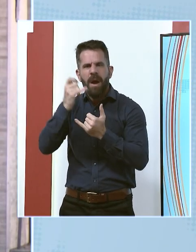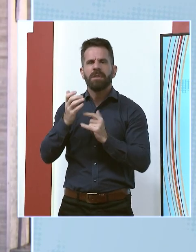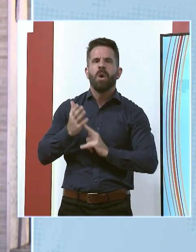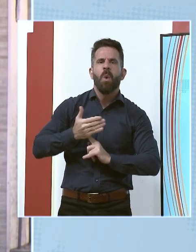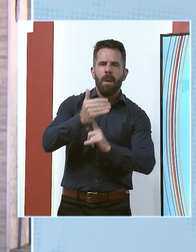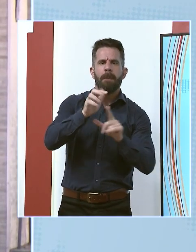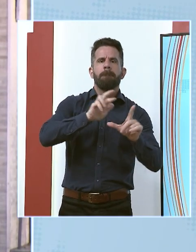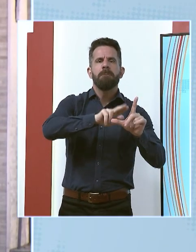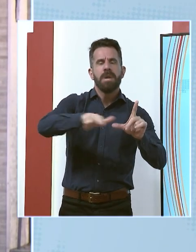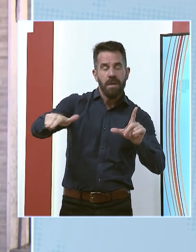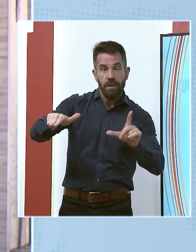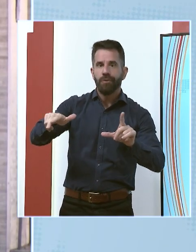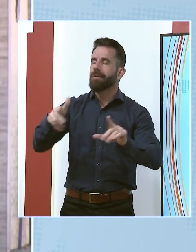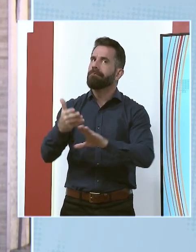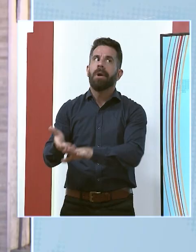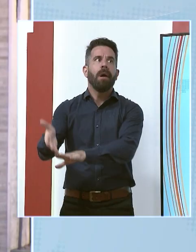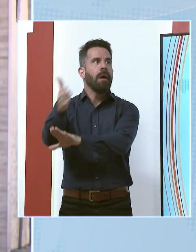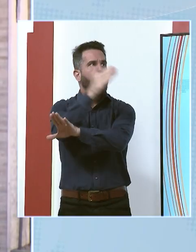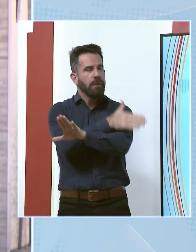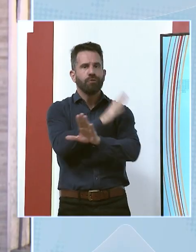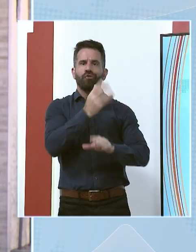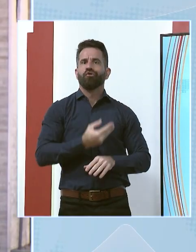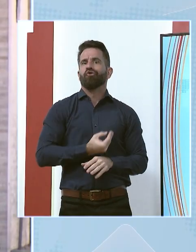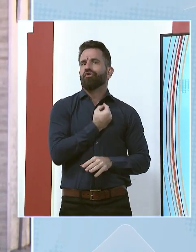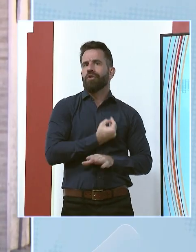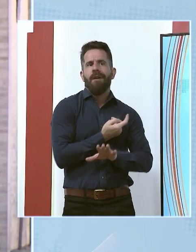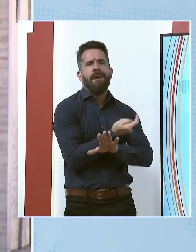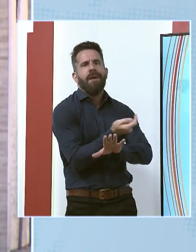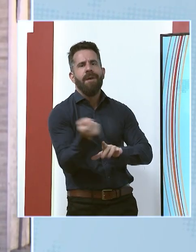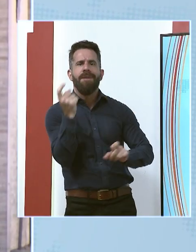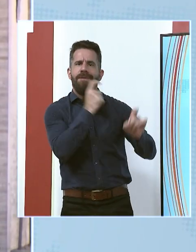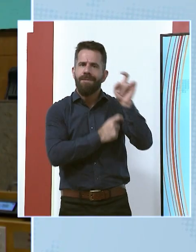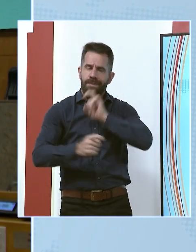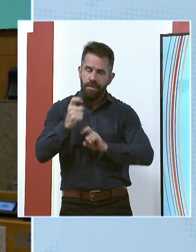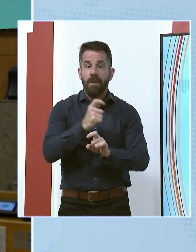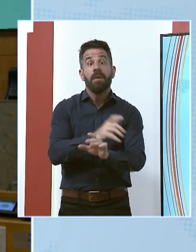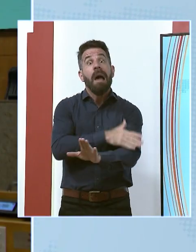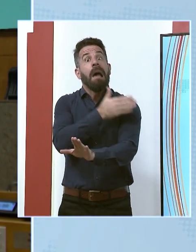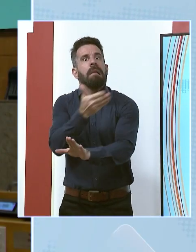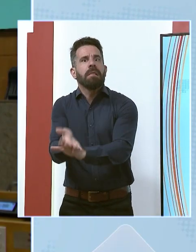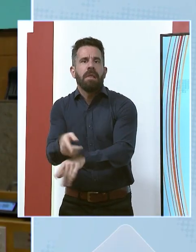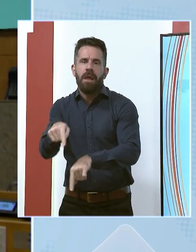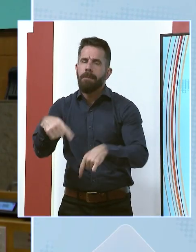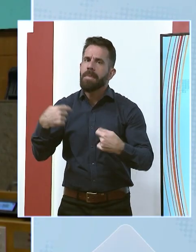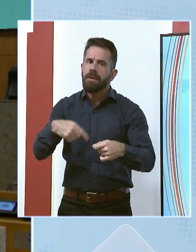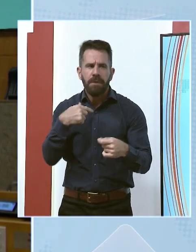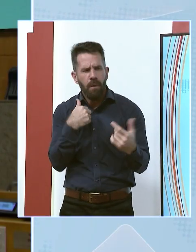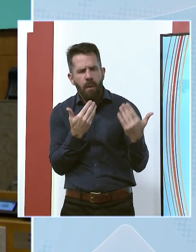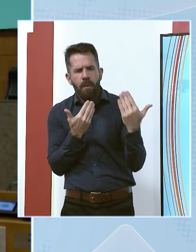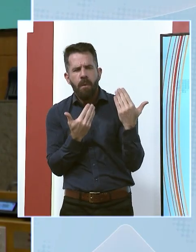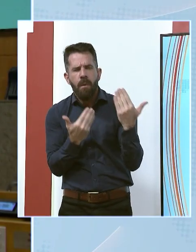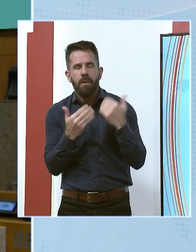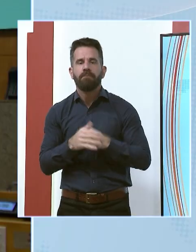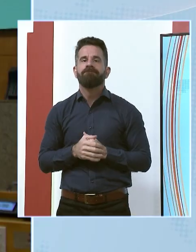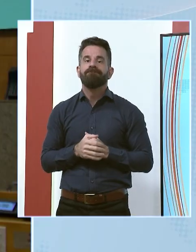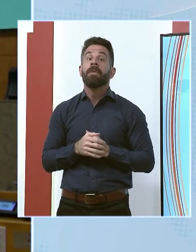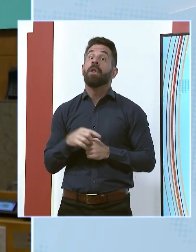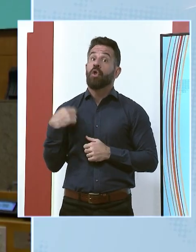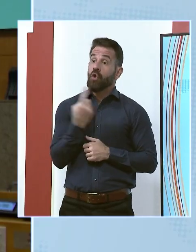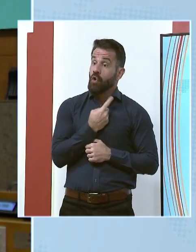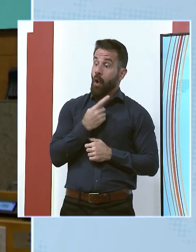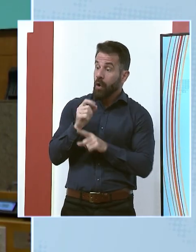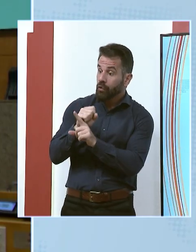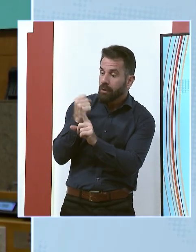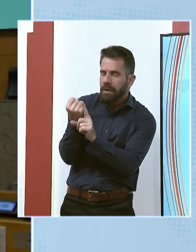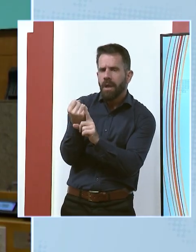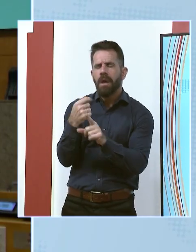combatê-la pode estar no exercício da desconfiança. O negócio é checar. A gente, enquanto sociedade, tem que aprender a treinar, a descobrir onde